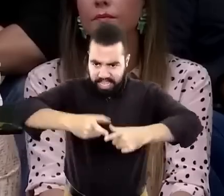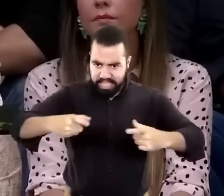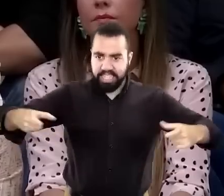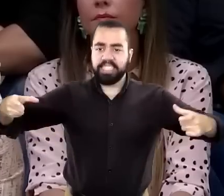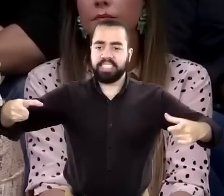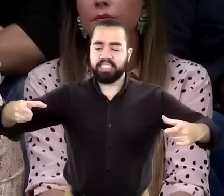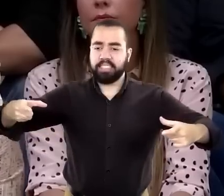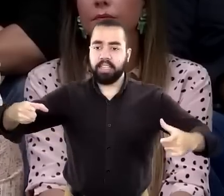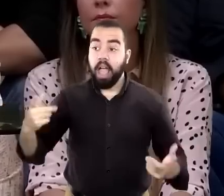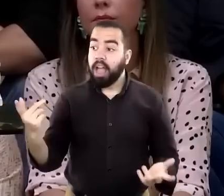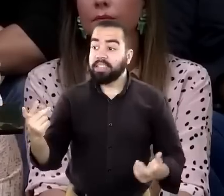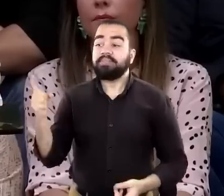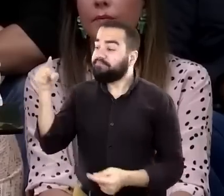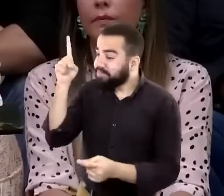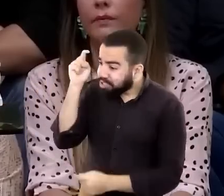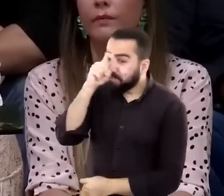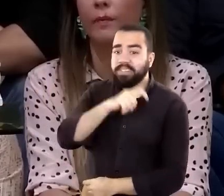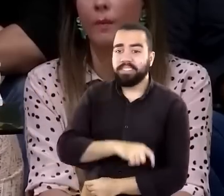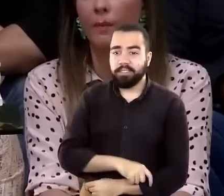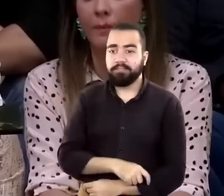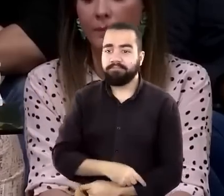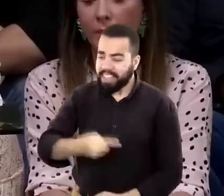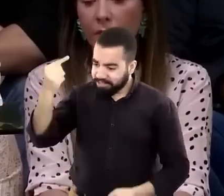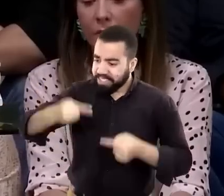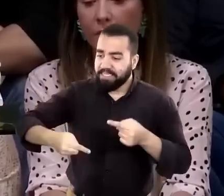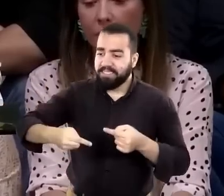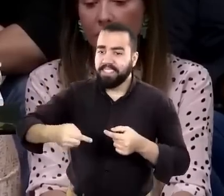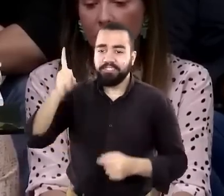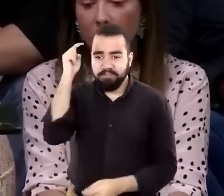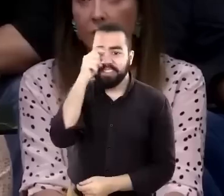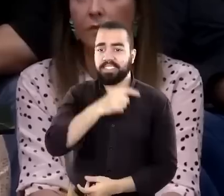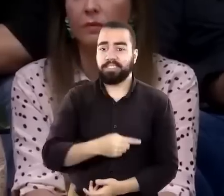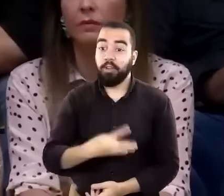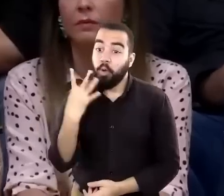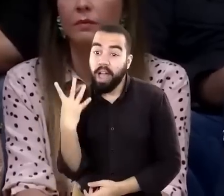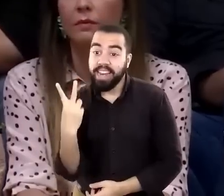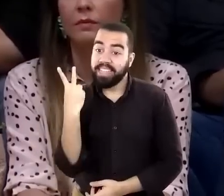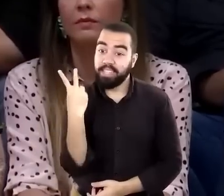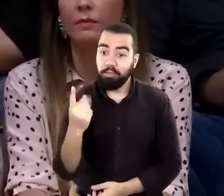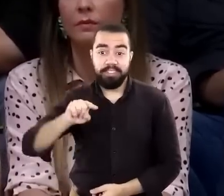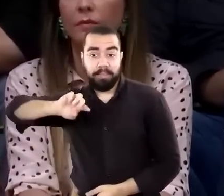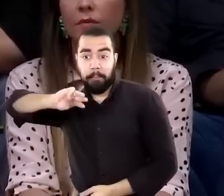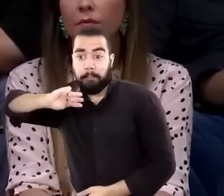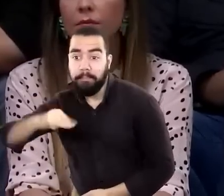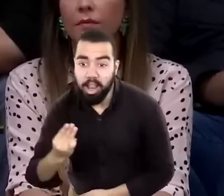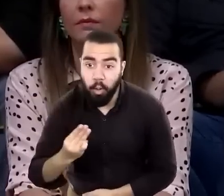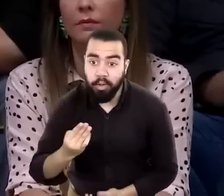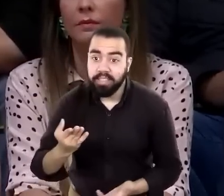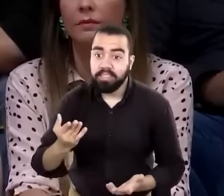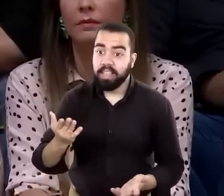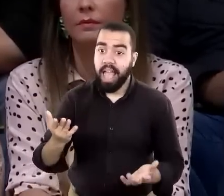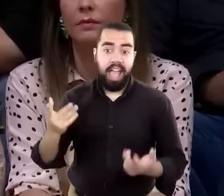nós podemos olhar: meu Deus, mas o desafio é grande demais, meu Deus, mas 42 milhões é uma coisa, uma cifra muito